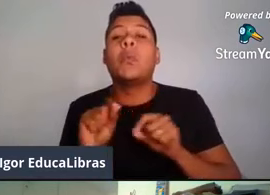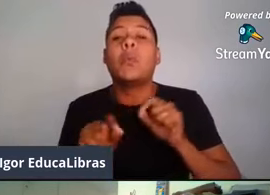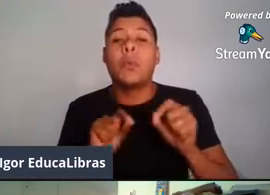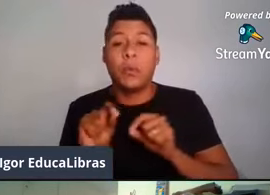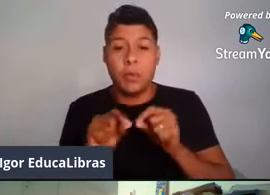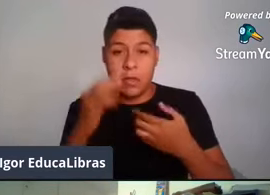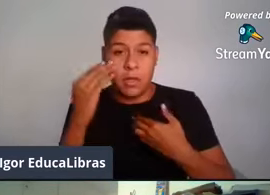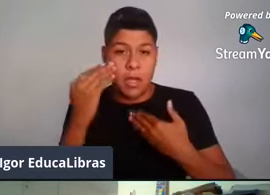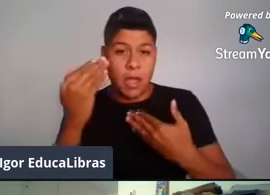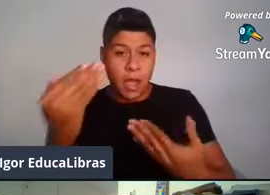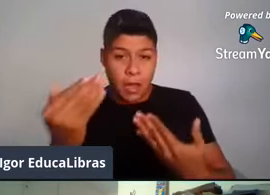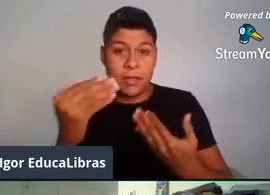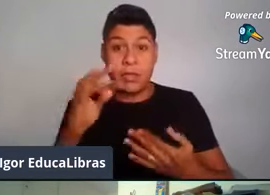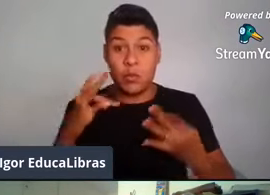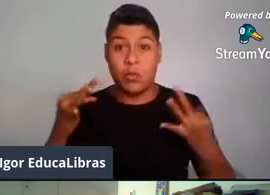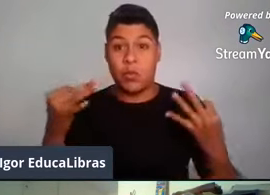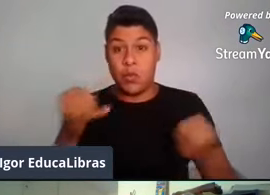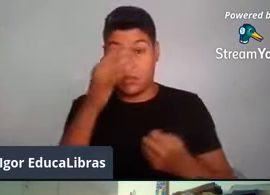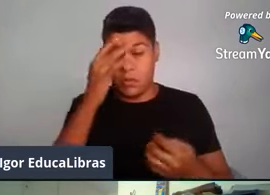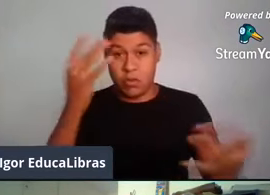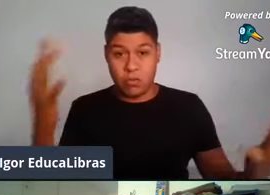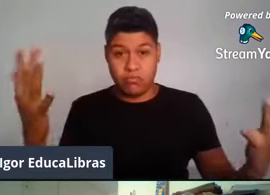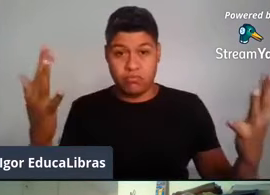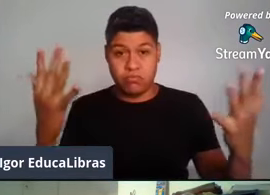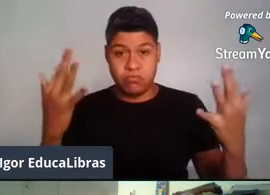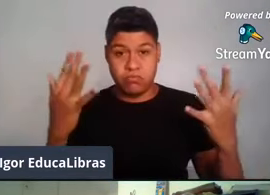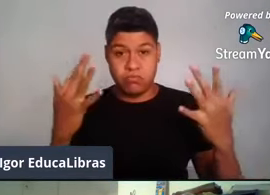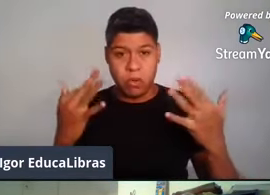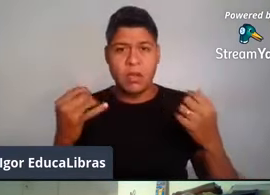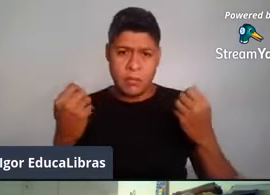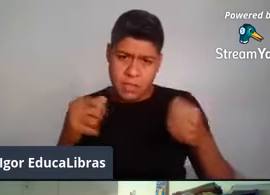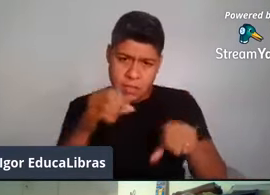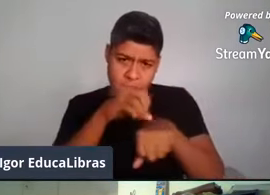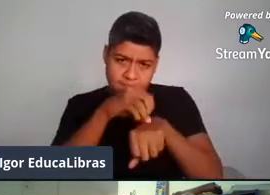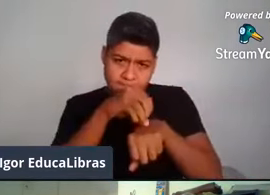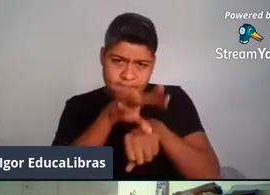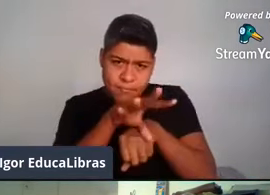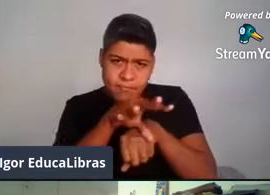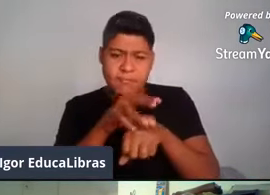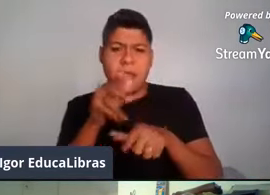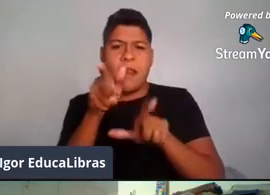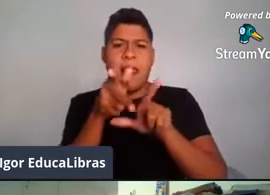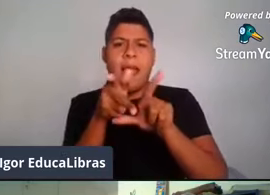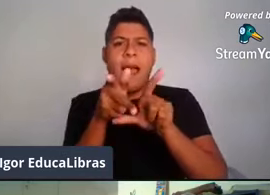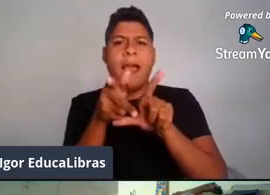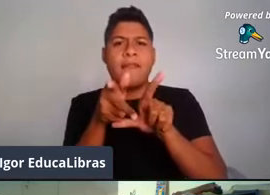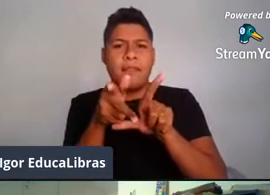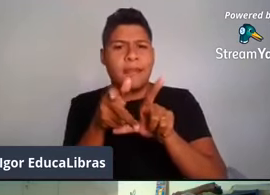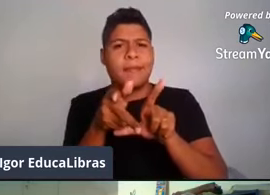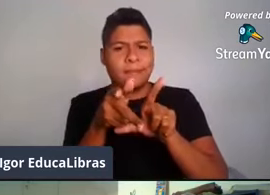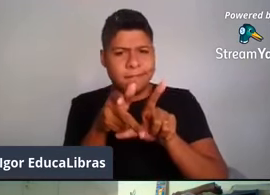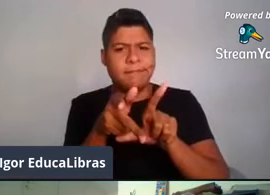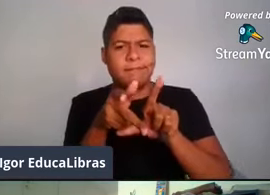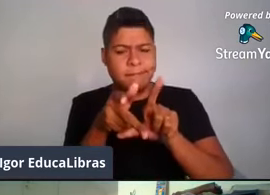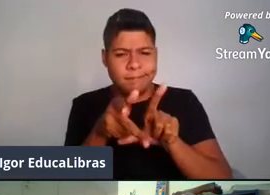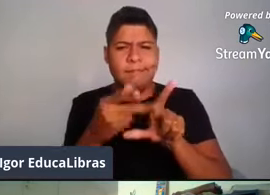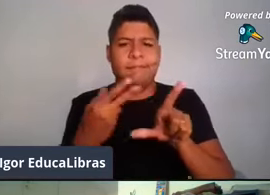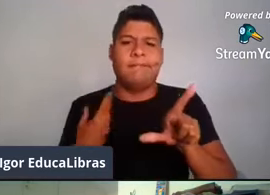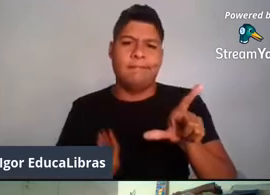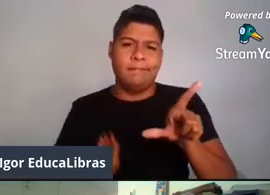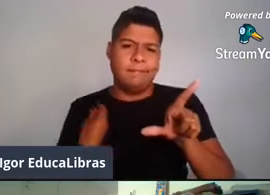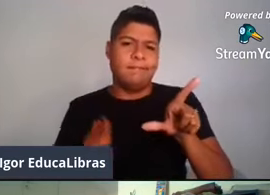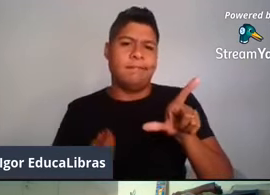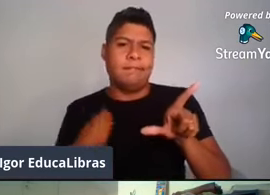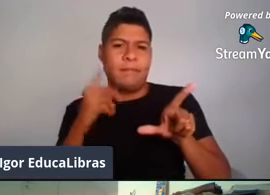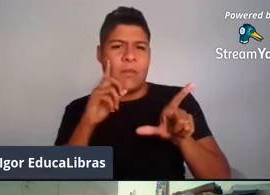agradeço aí a audiência de todos e peço para que divulguem, né, essas lives. Nós estamos fazendo essas lives todos os dias,